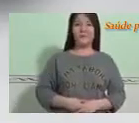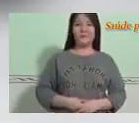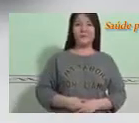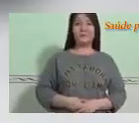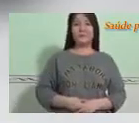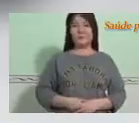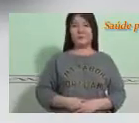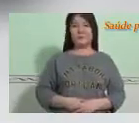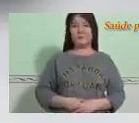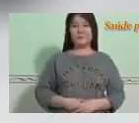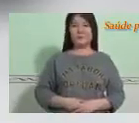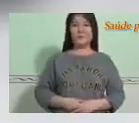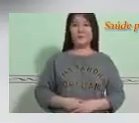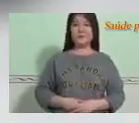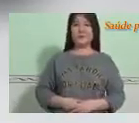antibióticos.